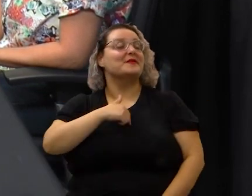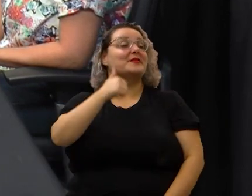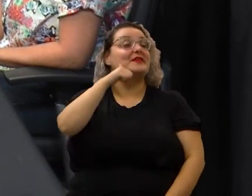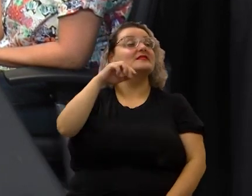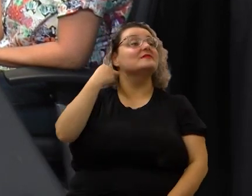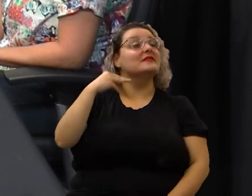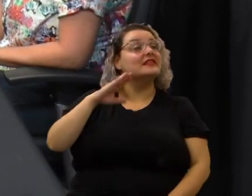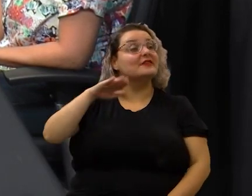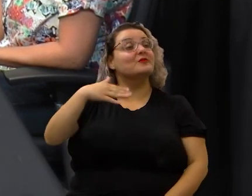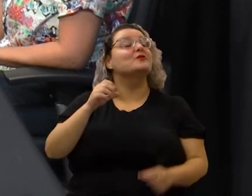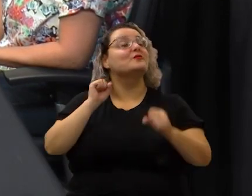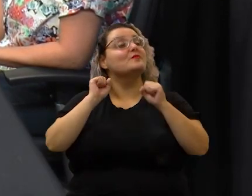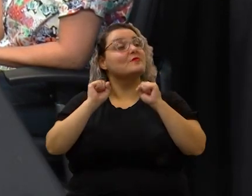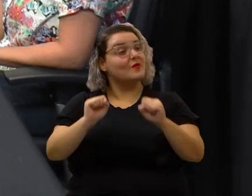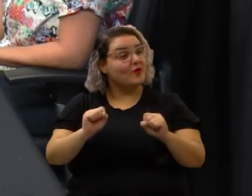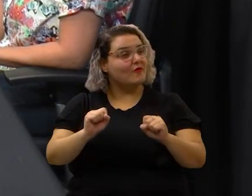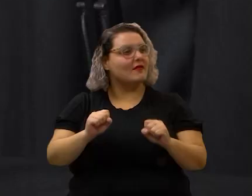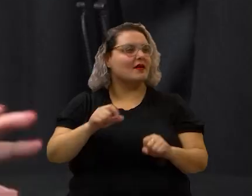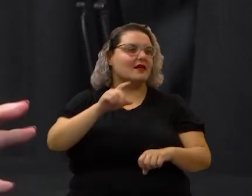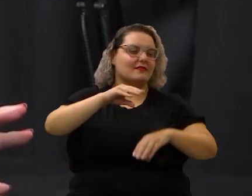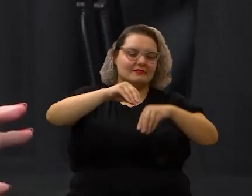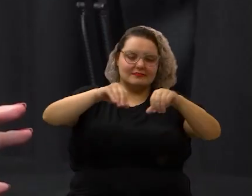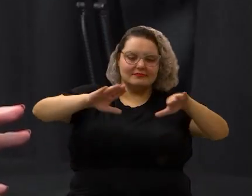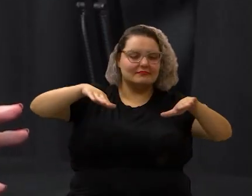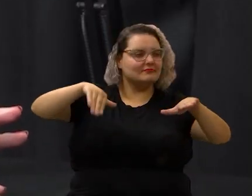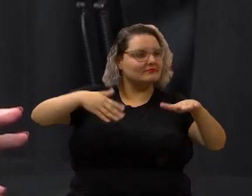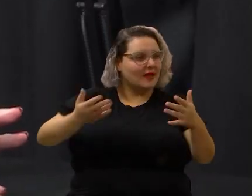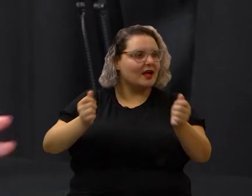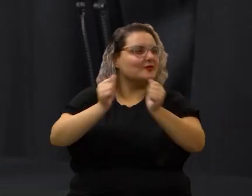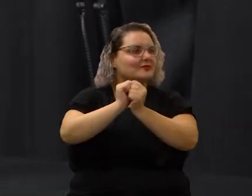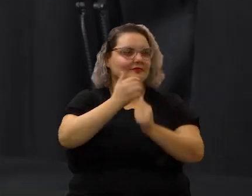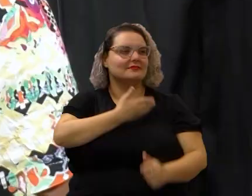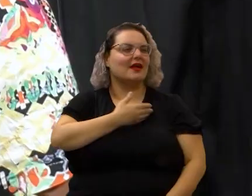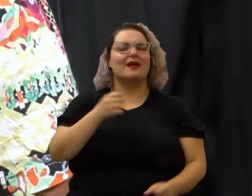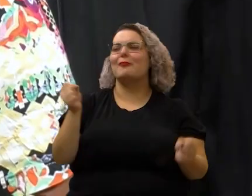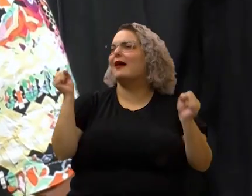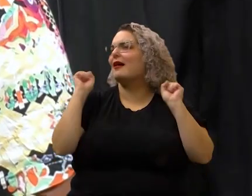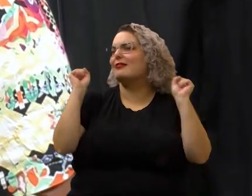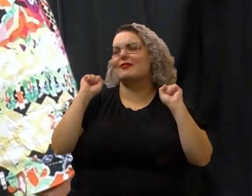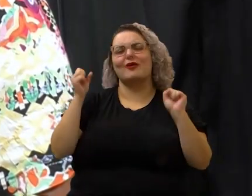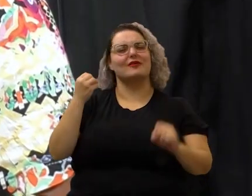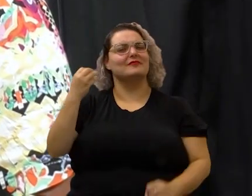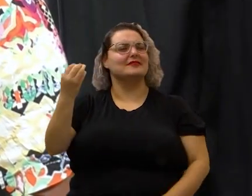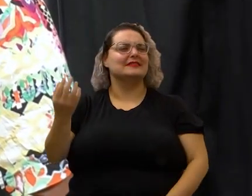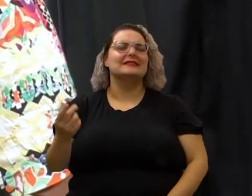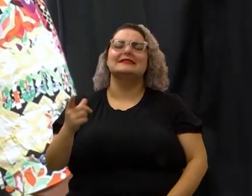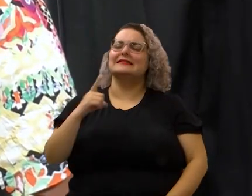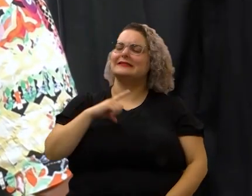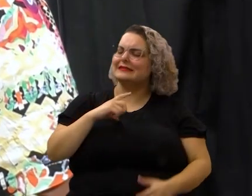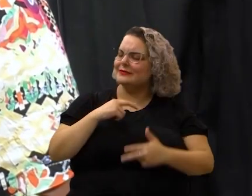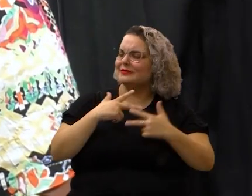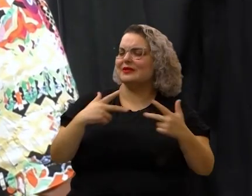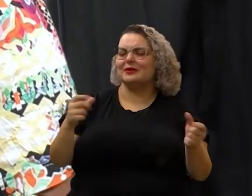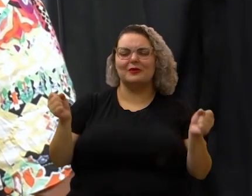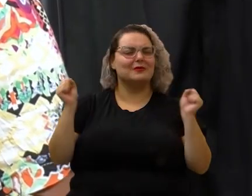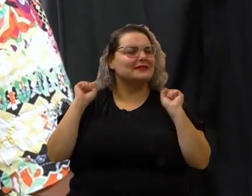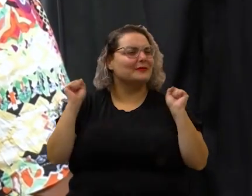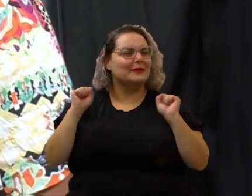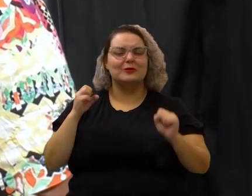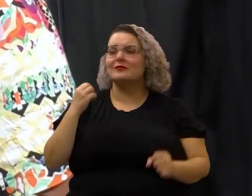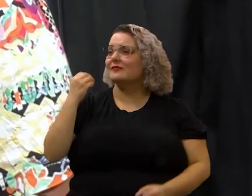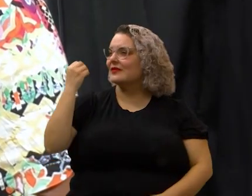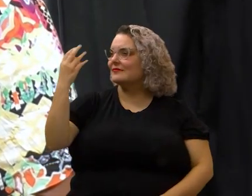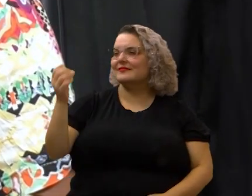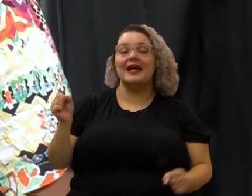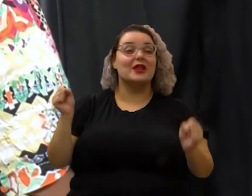gente essa Mariana que também, quando pode, vai pra praia com os amigos. Eu adoro viajar. Se tem uma coisa que eu gosto de fazer